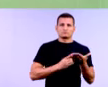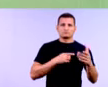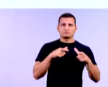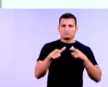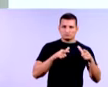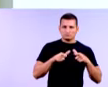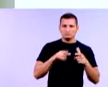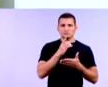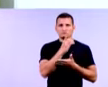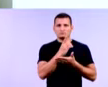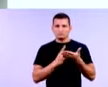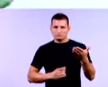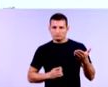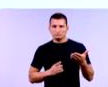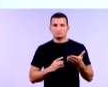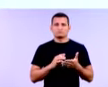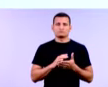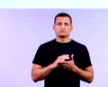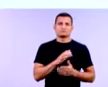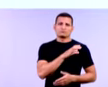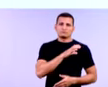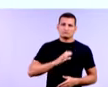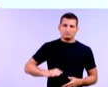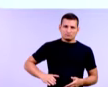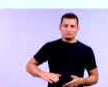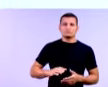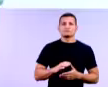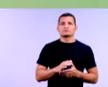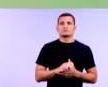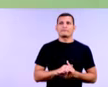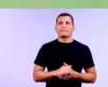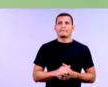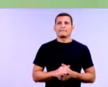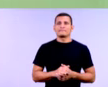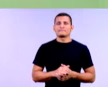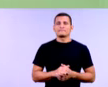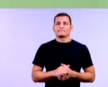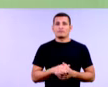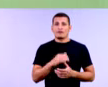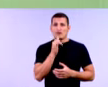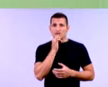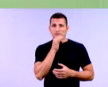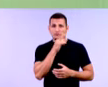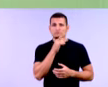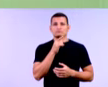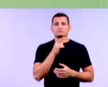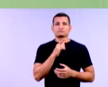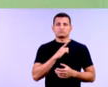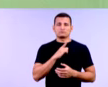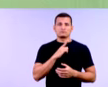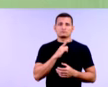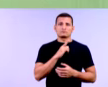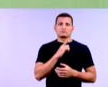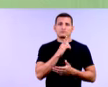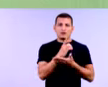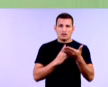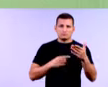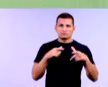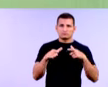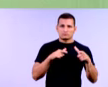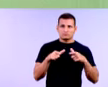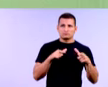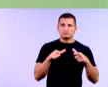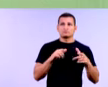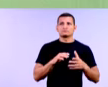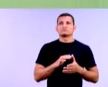declaração de tutoria, uma declaração de coordenação, certo? Olha, e aqui o exemplo, exemplo de uma declaração de trabalho. Declaramos para